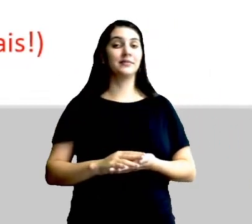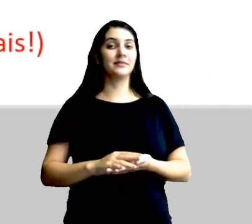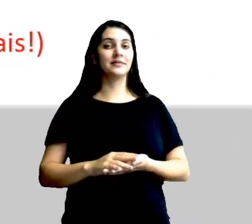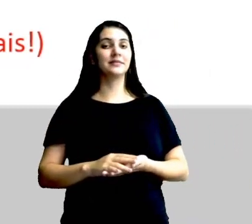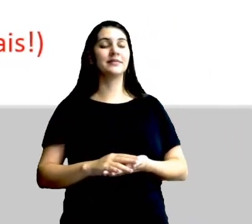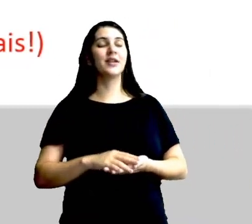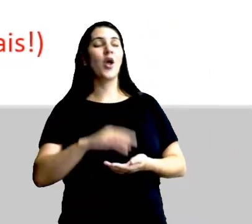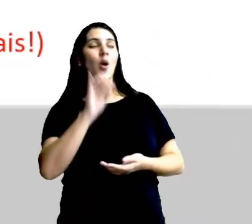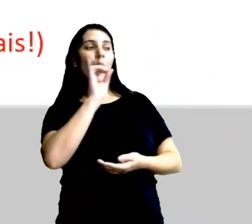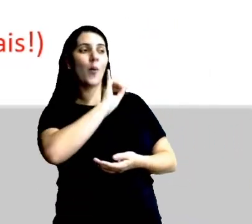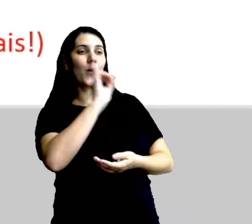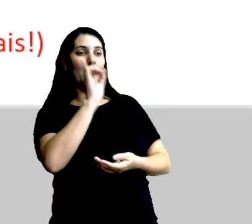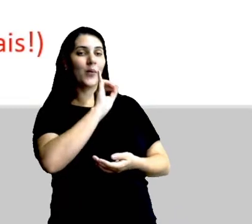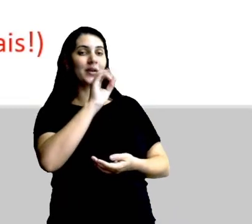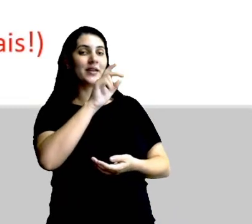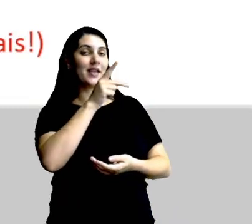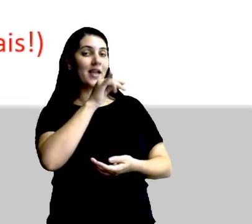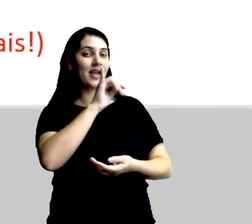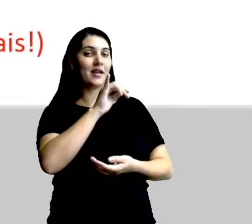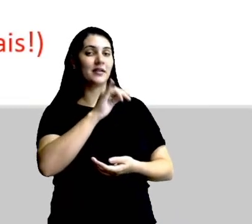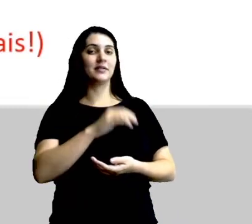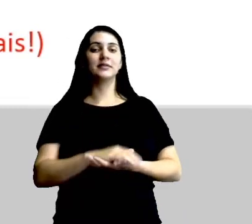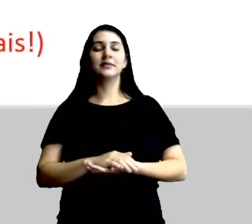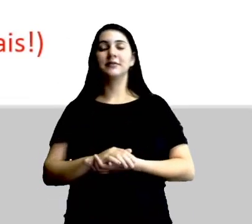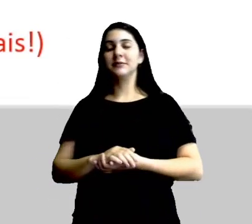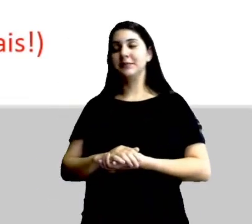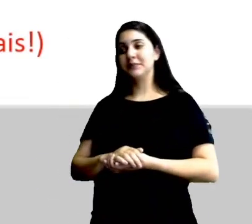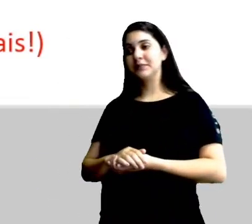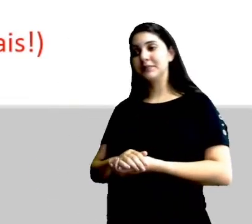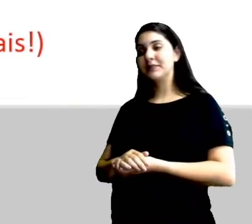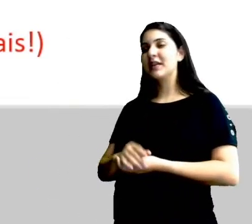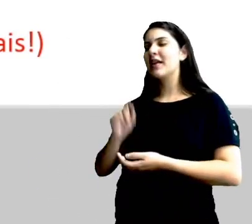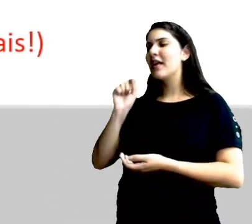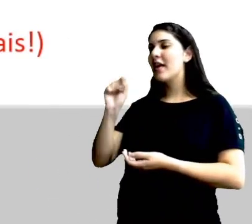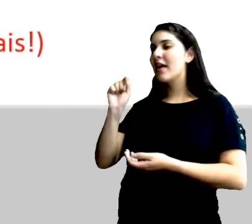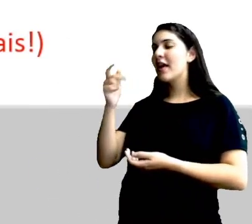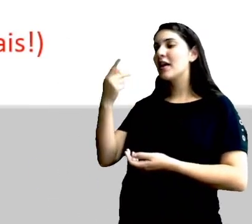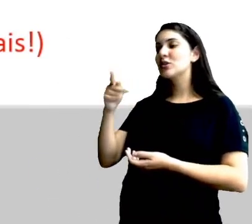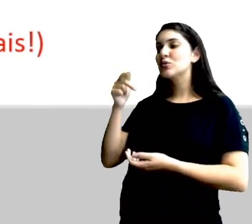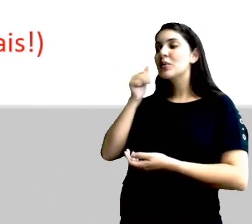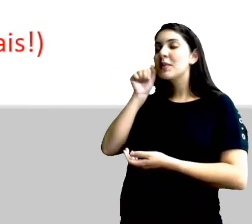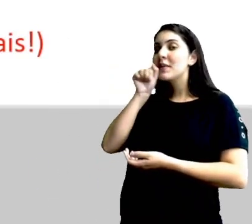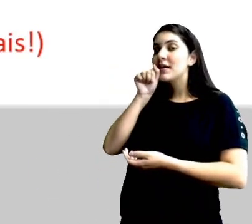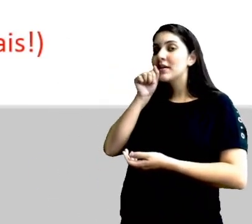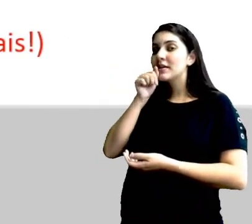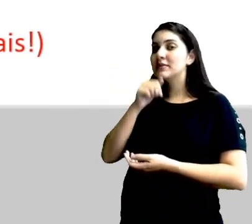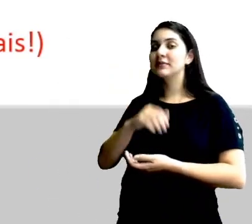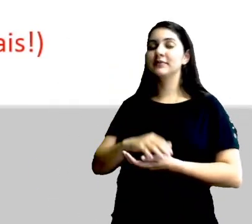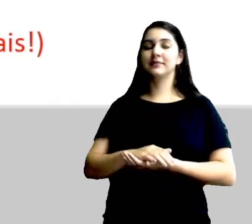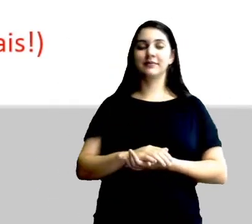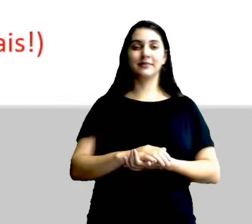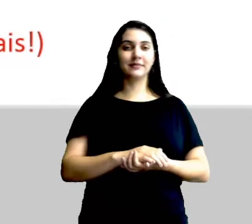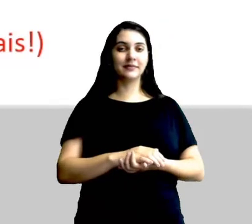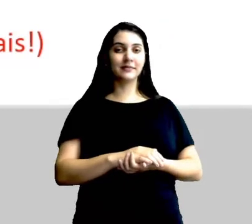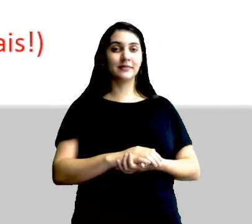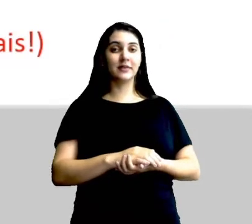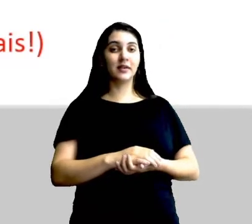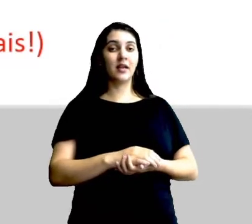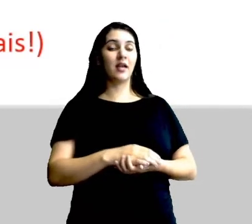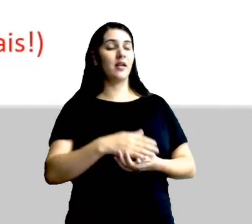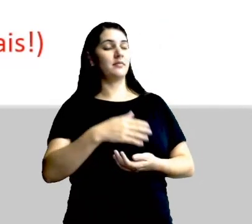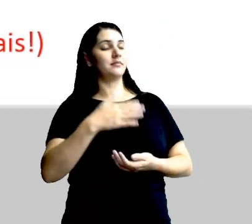respondeu hi, oi. Who is your mother? Quem é sua mãe? She is